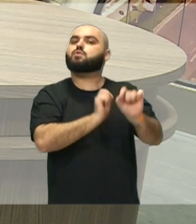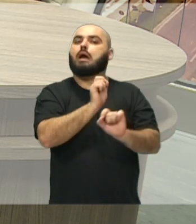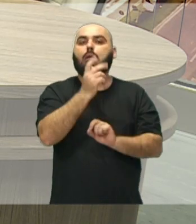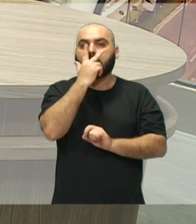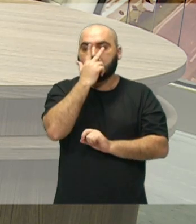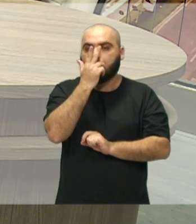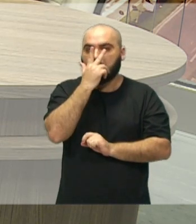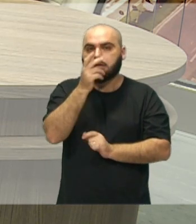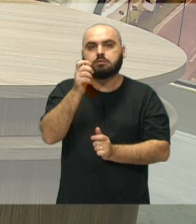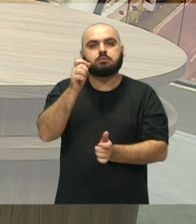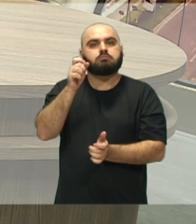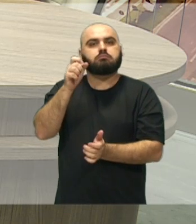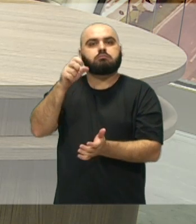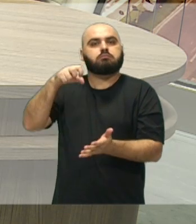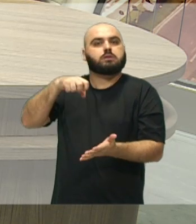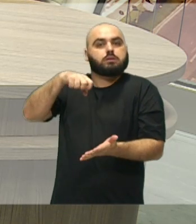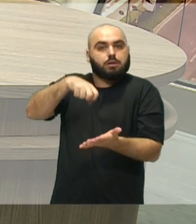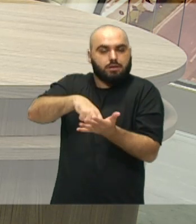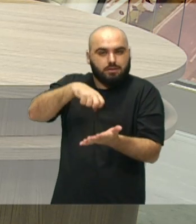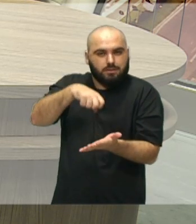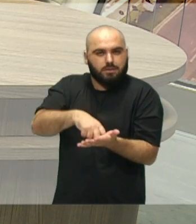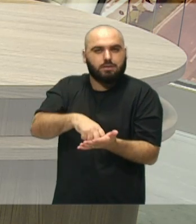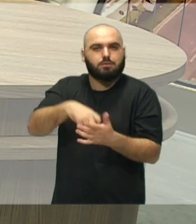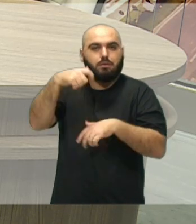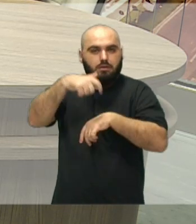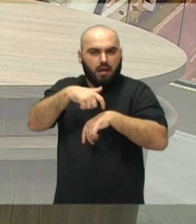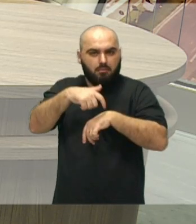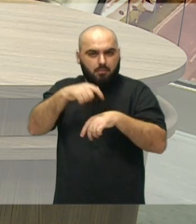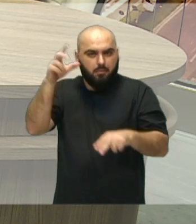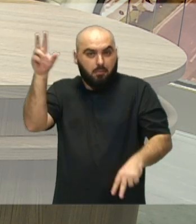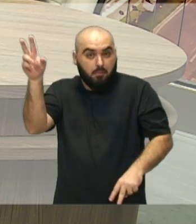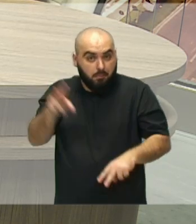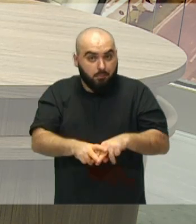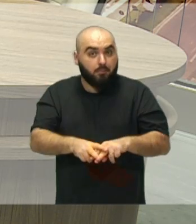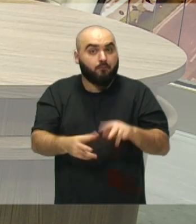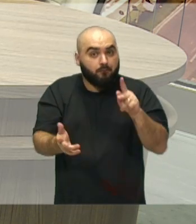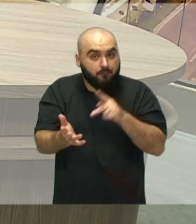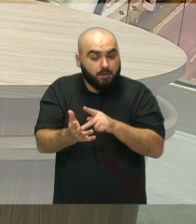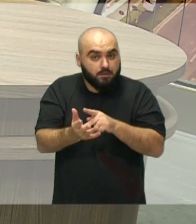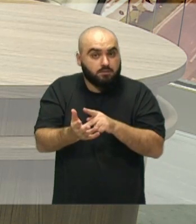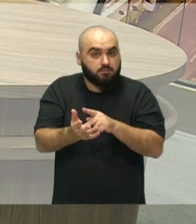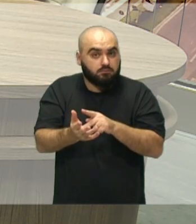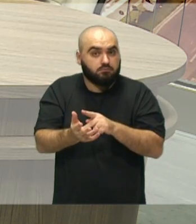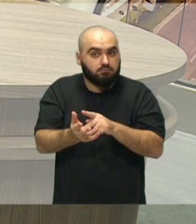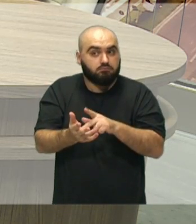as punições, o tempo de cadeia mesmo, né? De punição